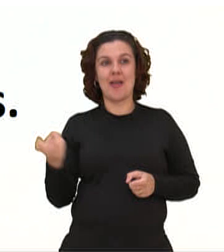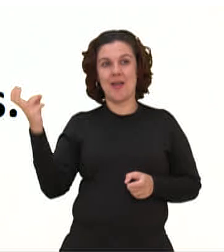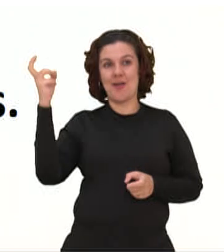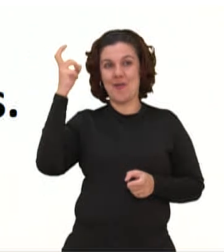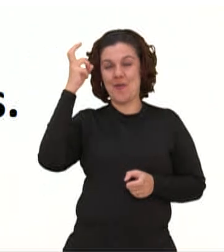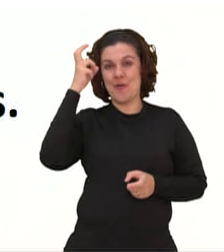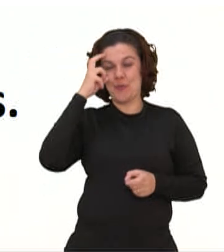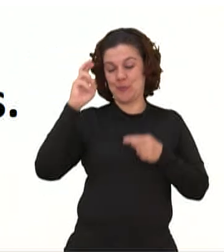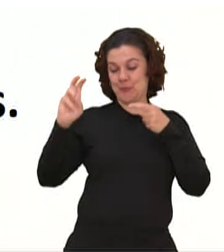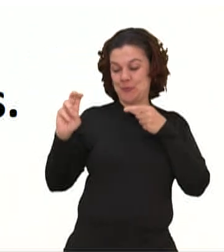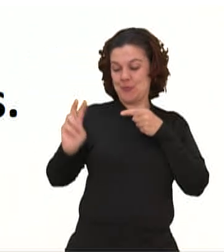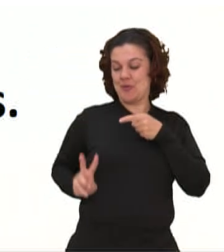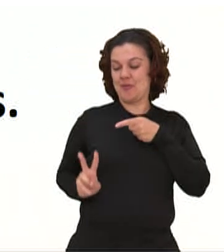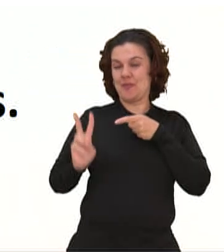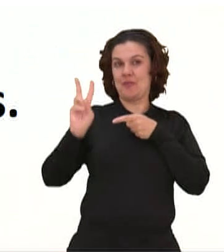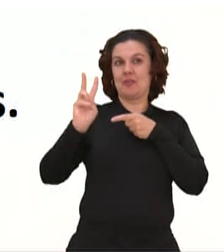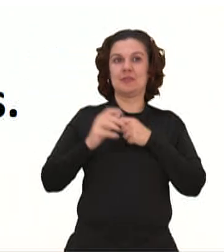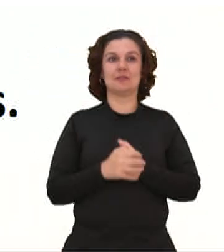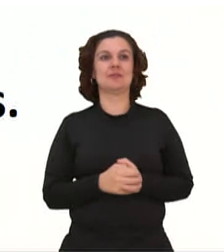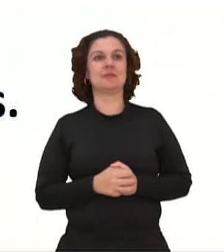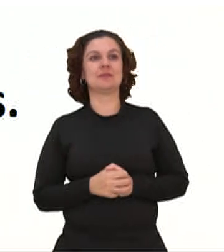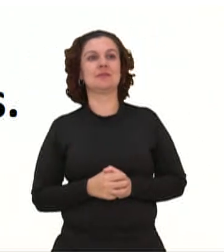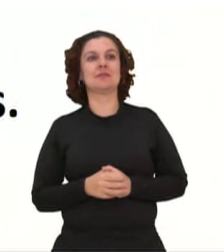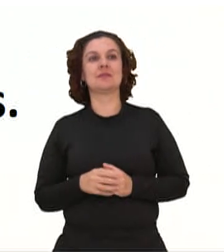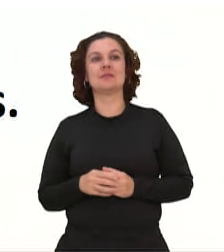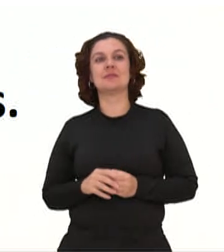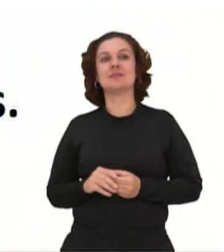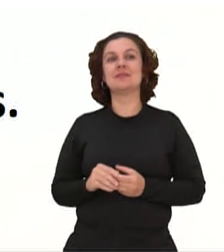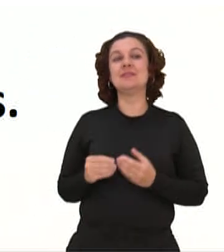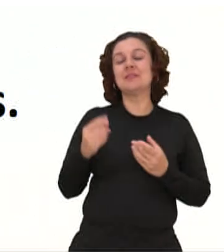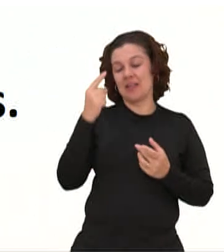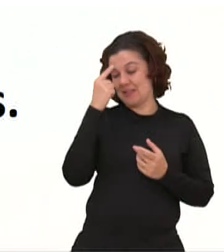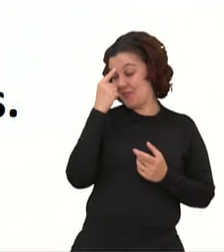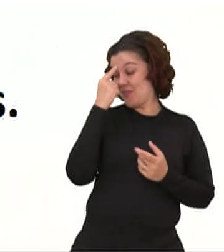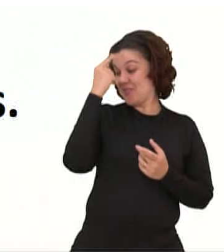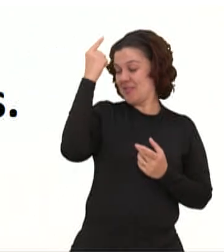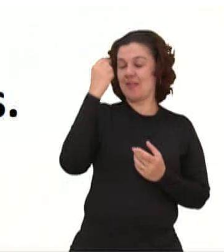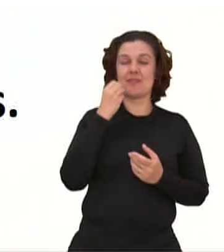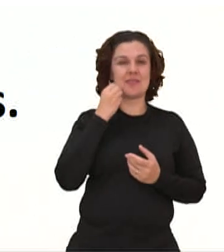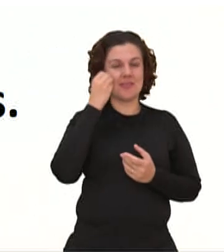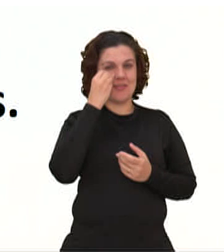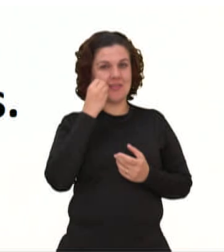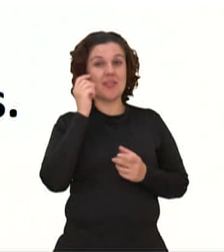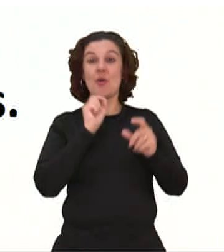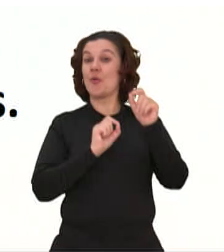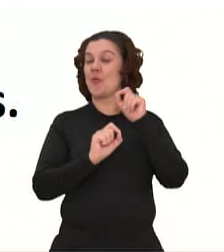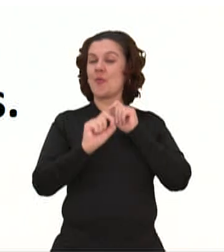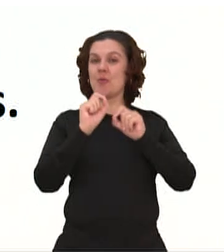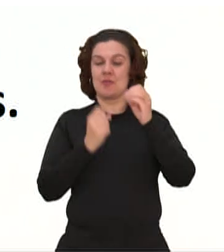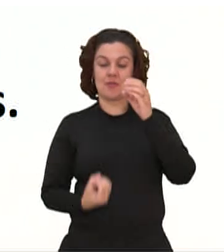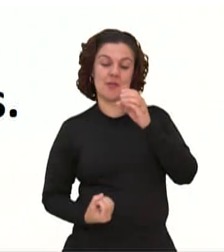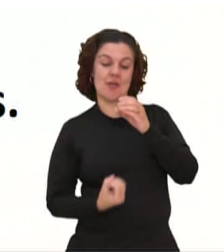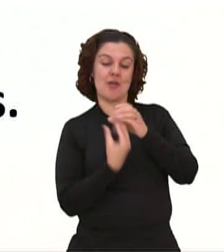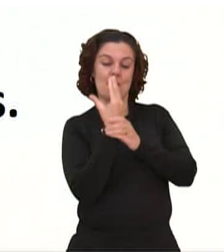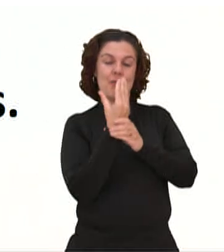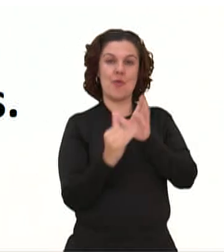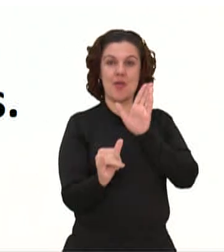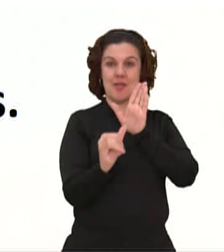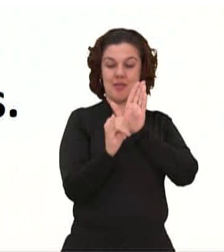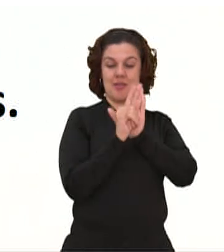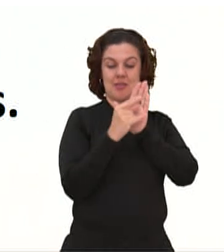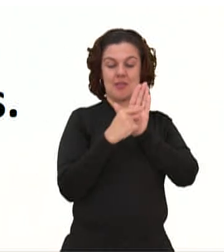cultura nacional foi valorizada. A ideia, a tentativa era criar uma